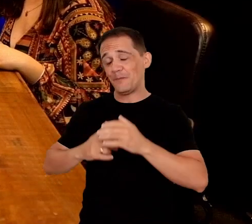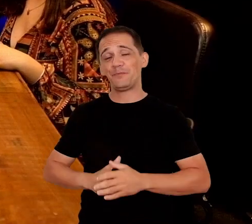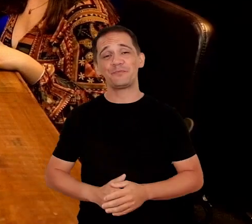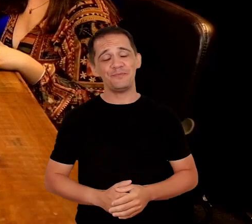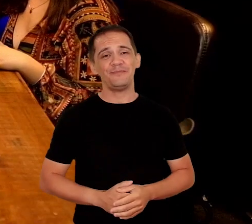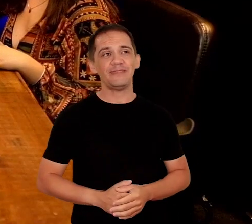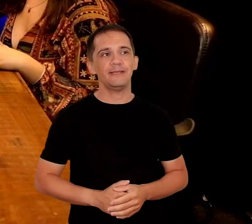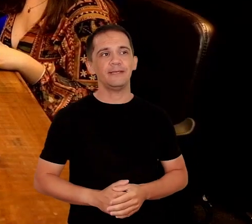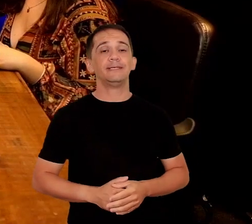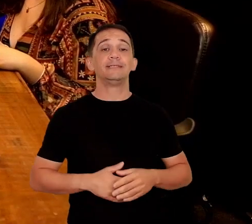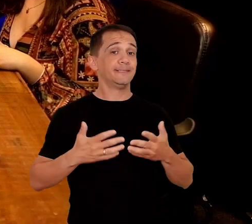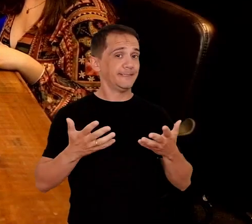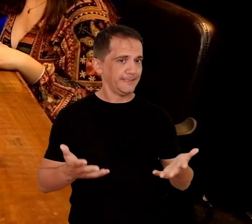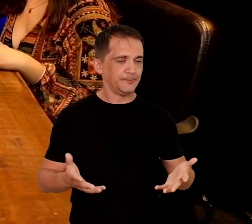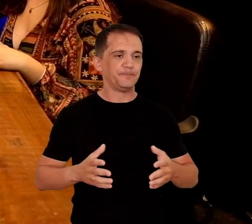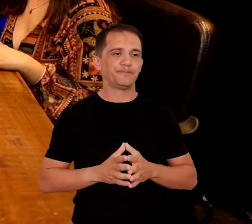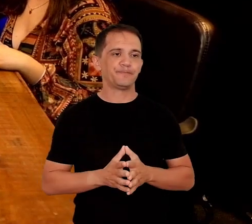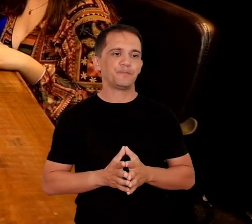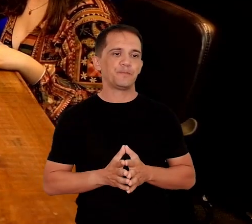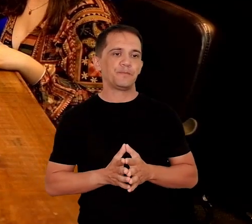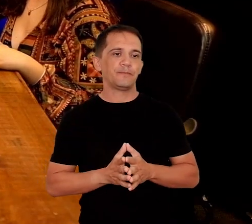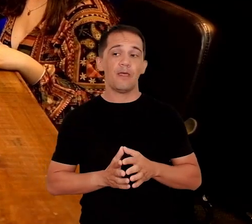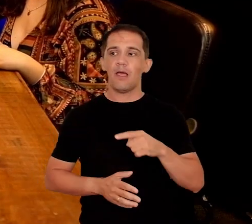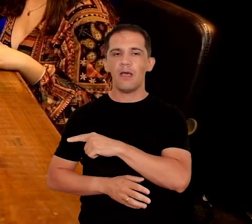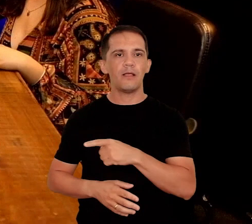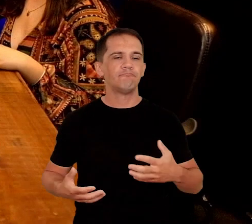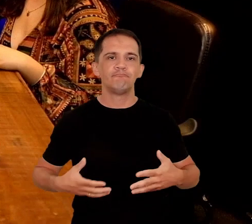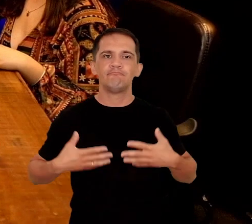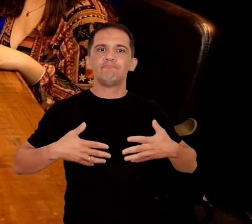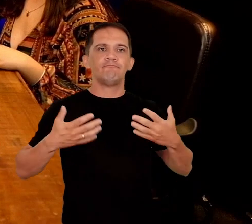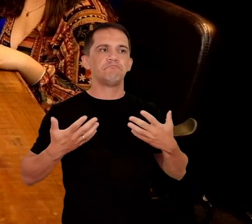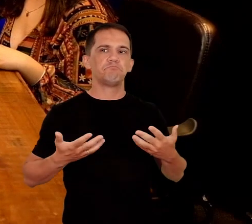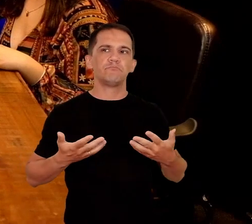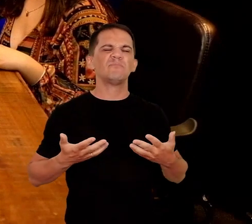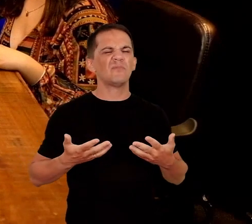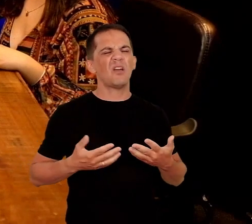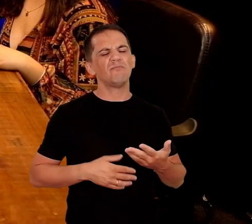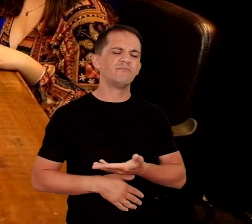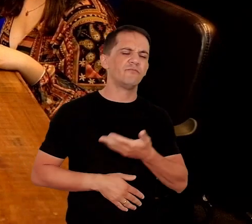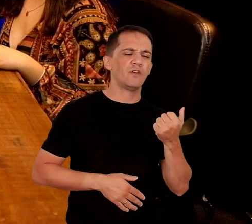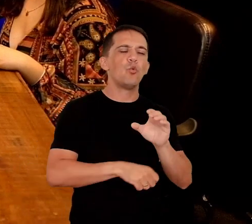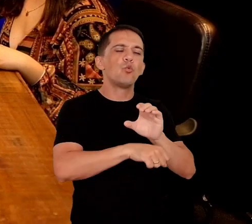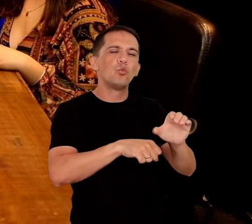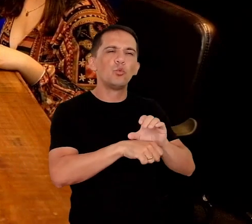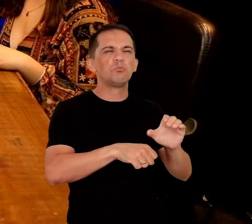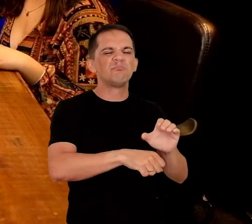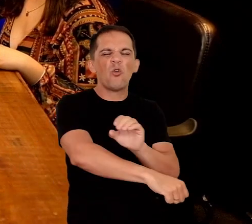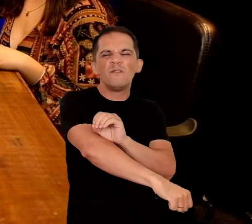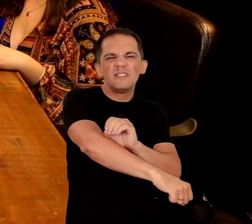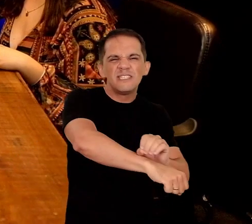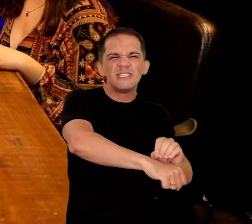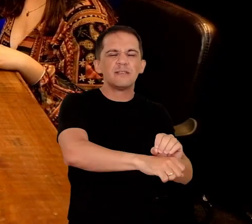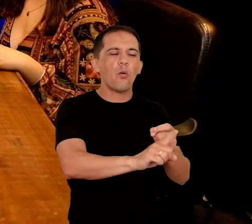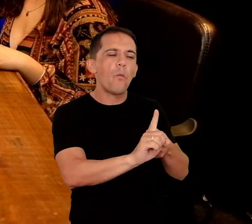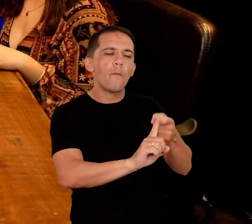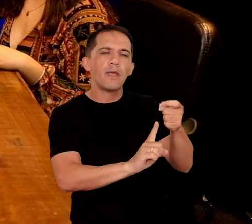perguntar. E aí, então, com essa motivação dela, eu disse, vamos fazer então um mini curso, uma oficina de Libras